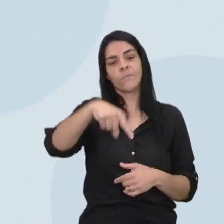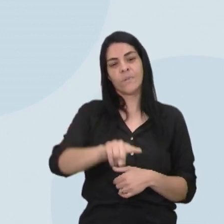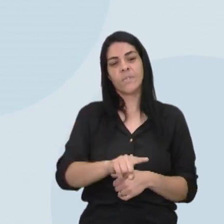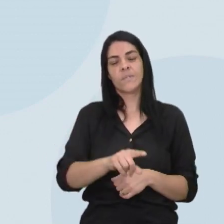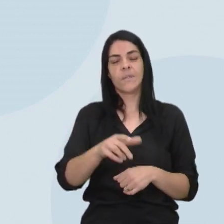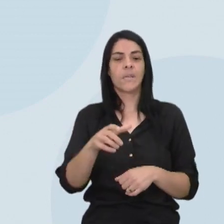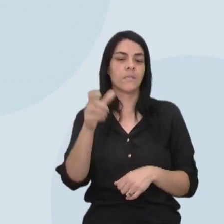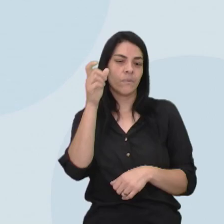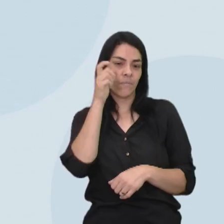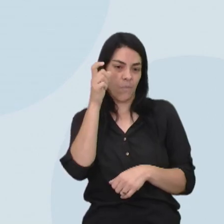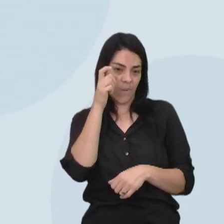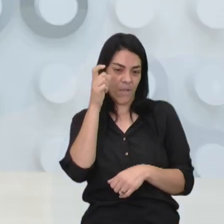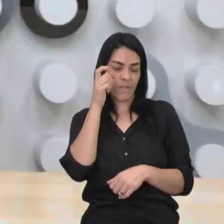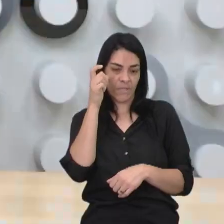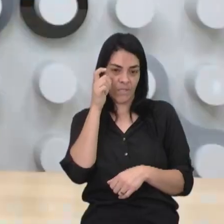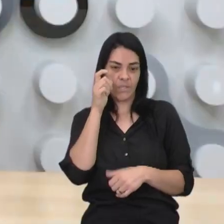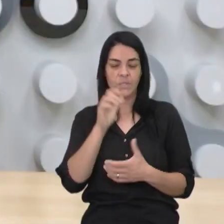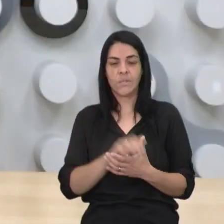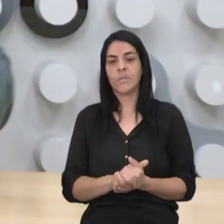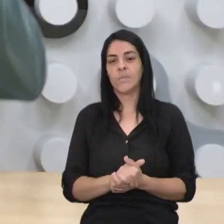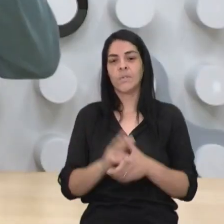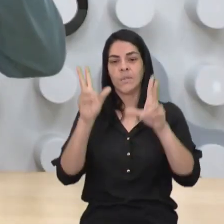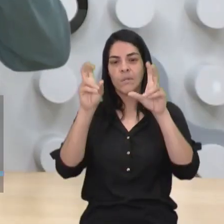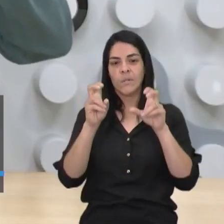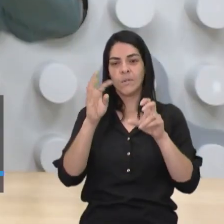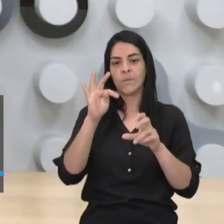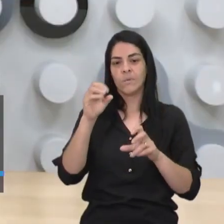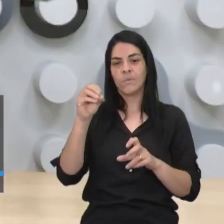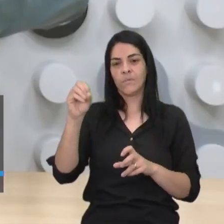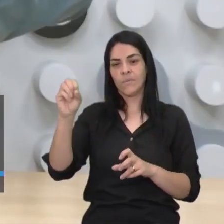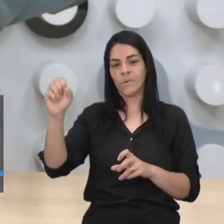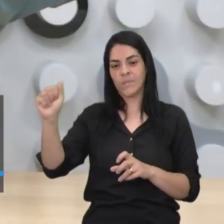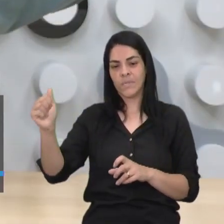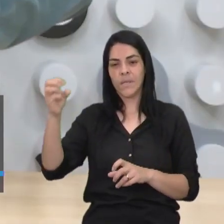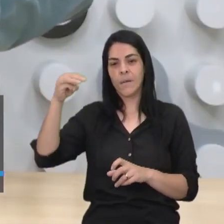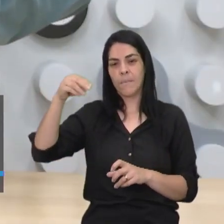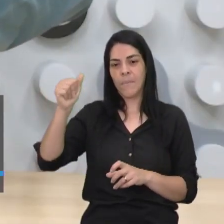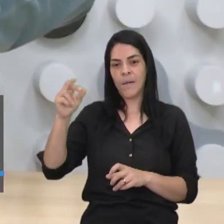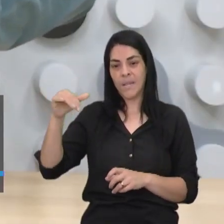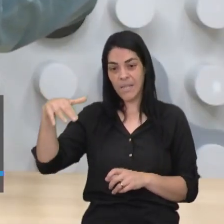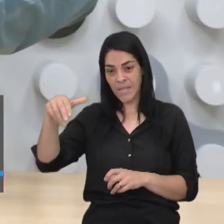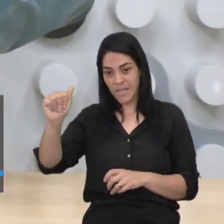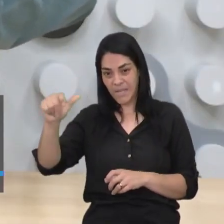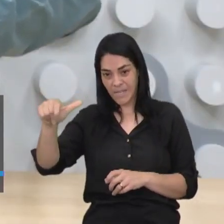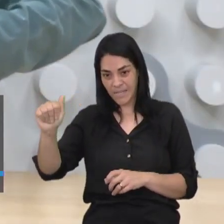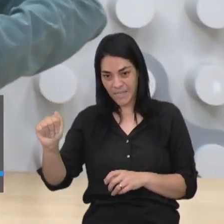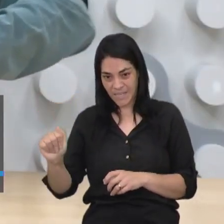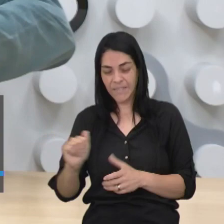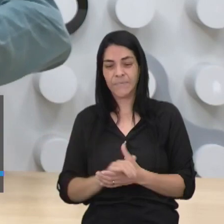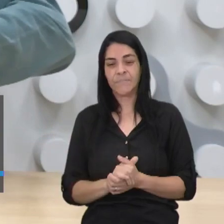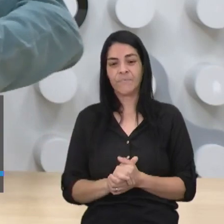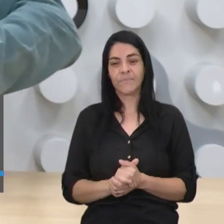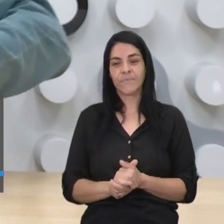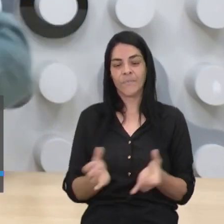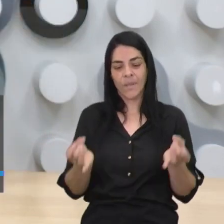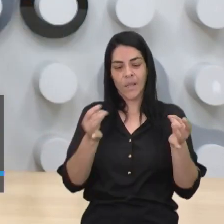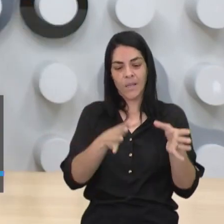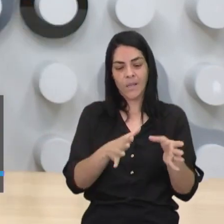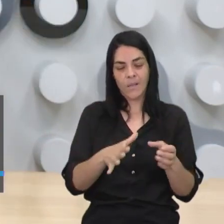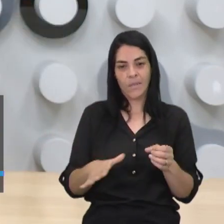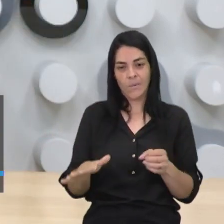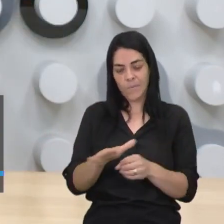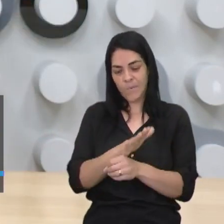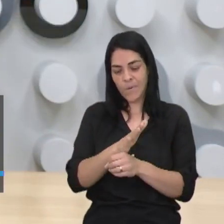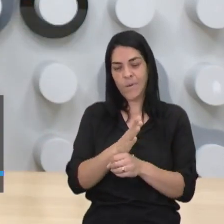fossas marianas. A gente consegue colocar o Everest todo ali dentro da fossa mariana e ainda sobra espaço